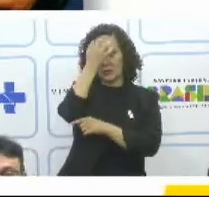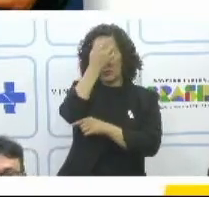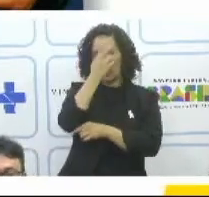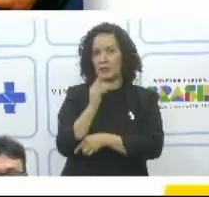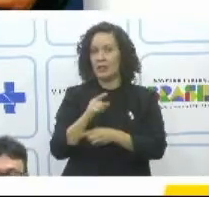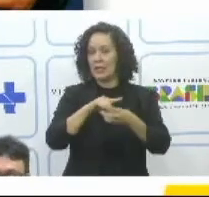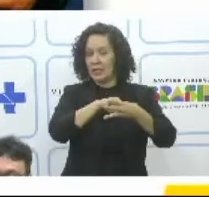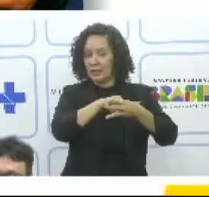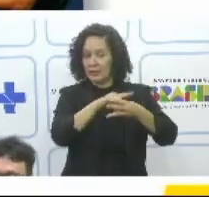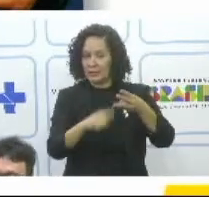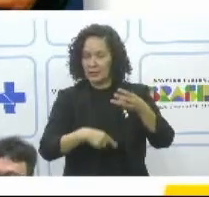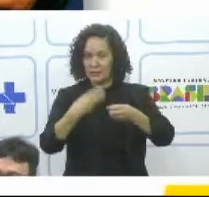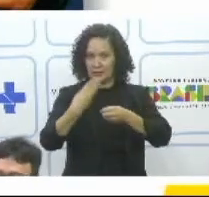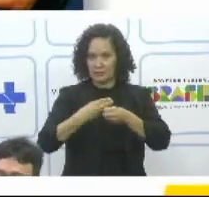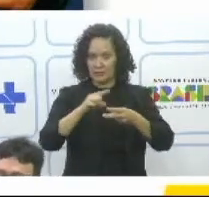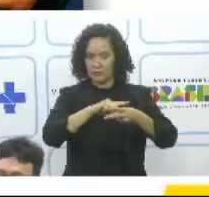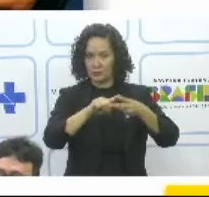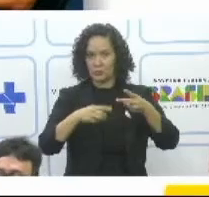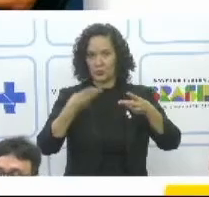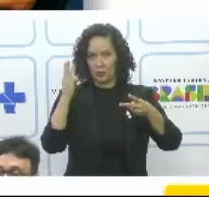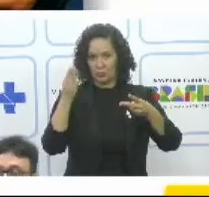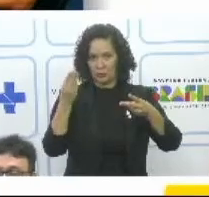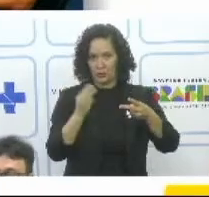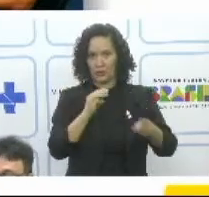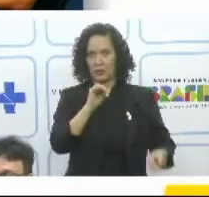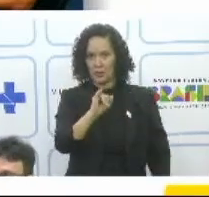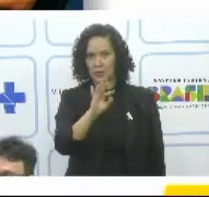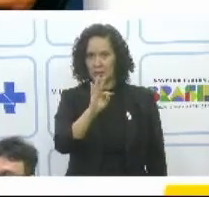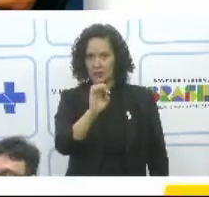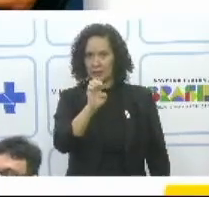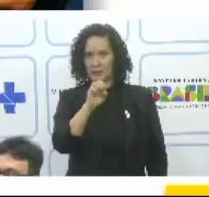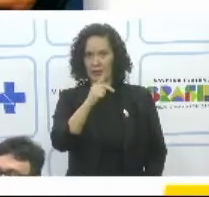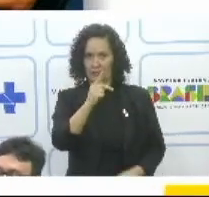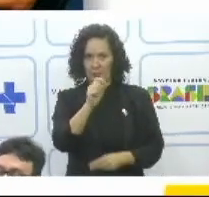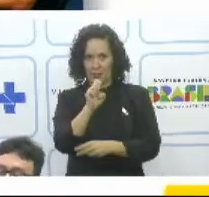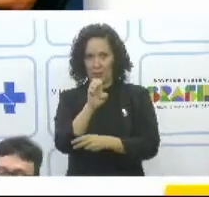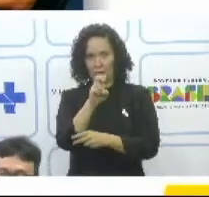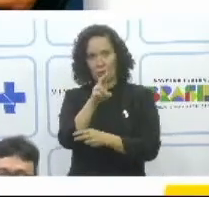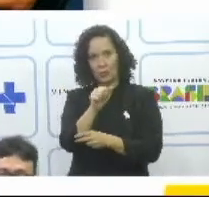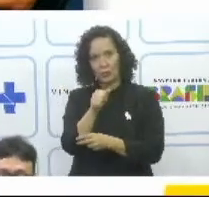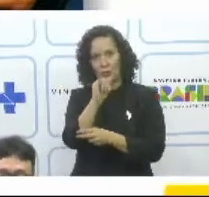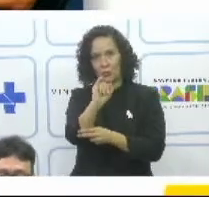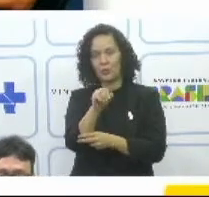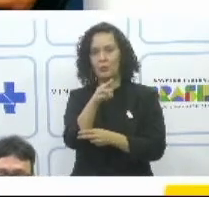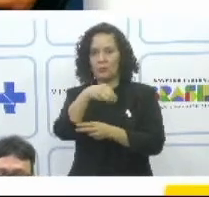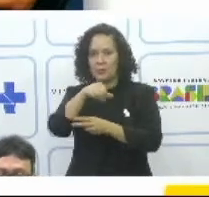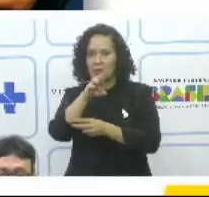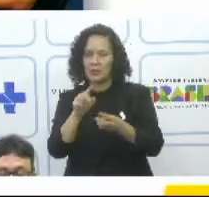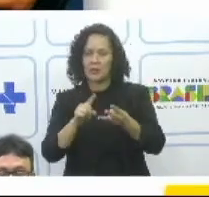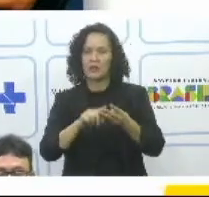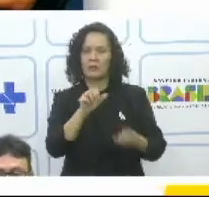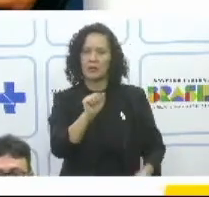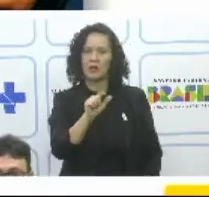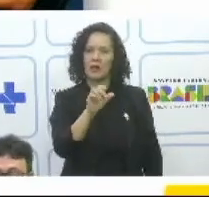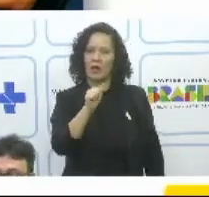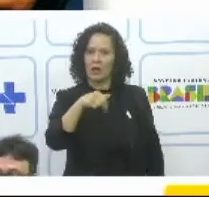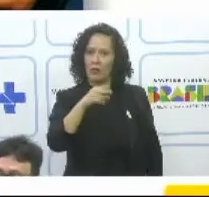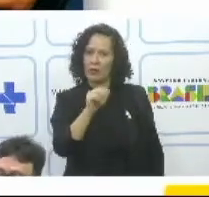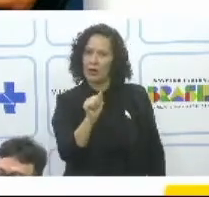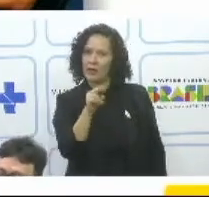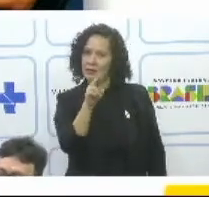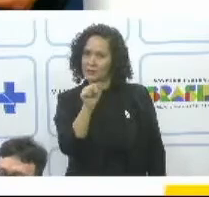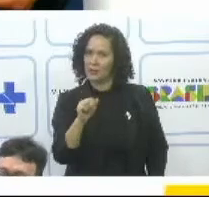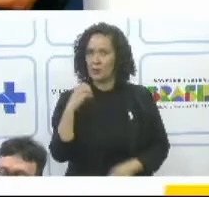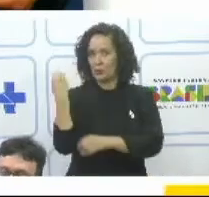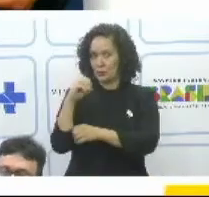Então, 2 do Maranhão, que é Itapecuru, Mirim e Alcântara, e um no Rio Grande do Sul, em Bento Gonçalves. Então, são municípios com